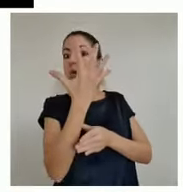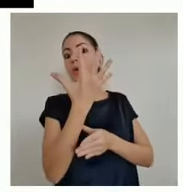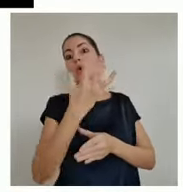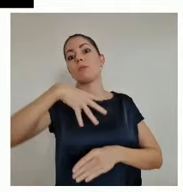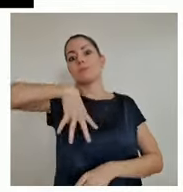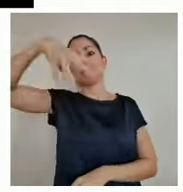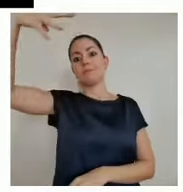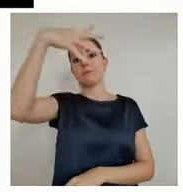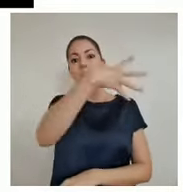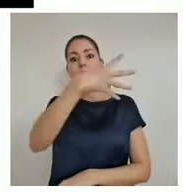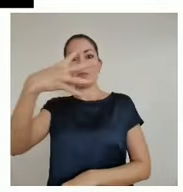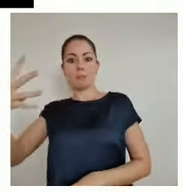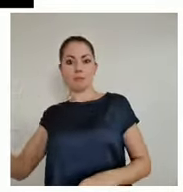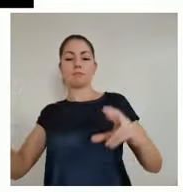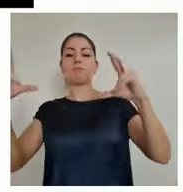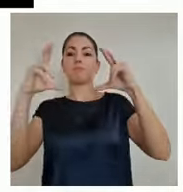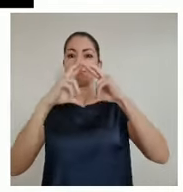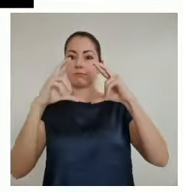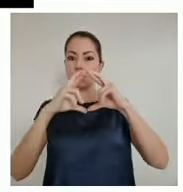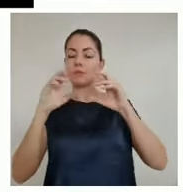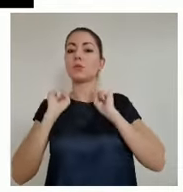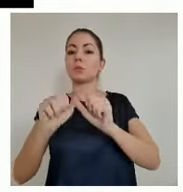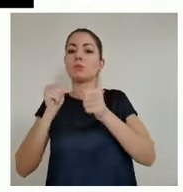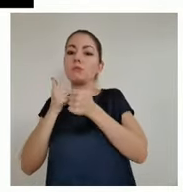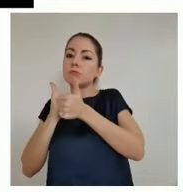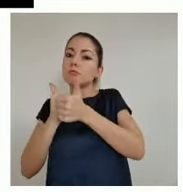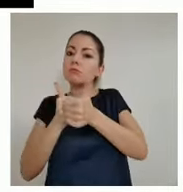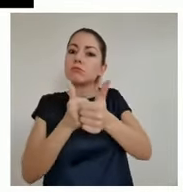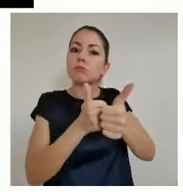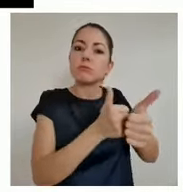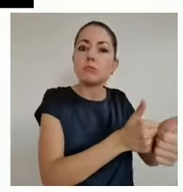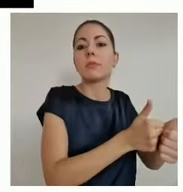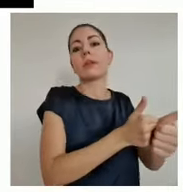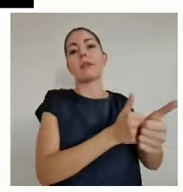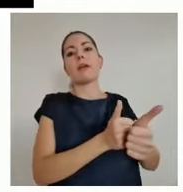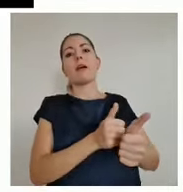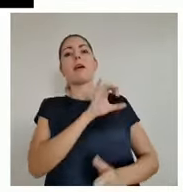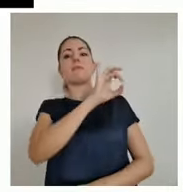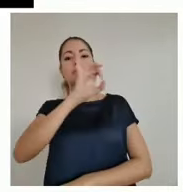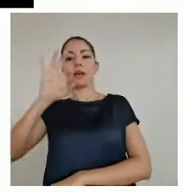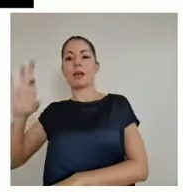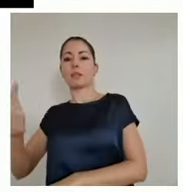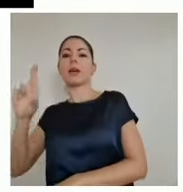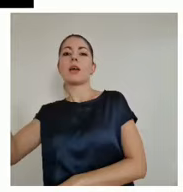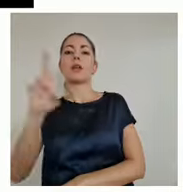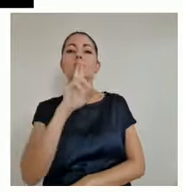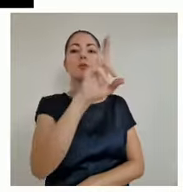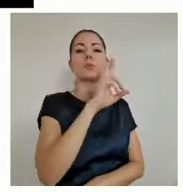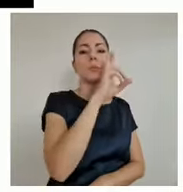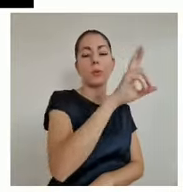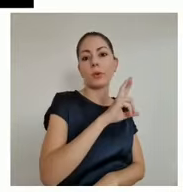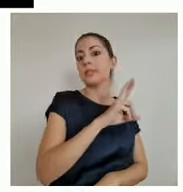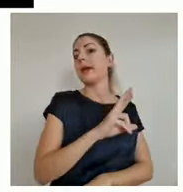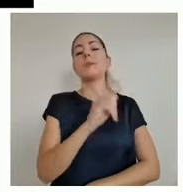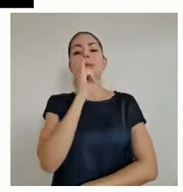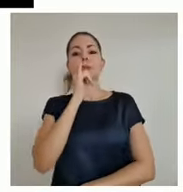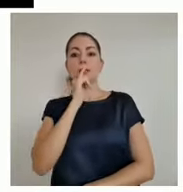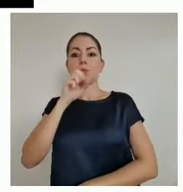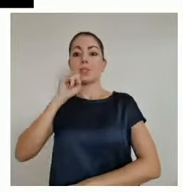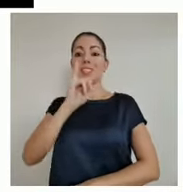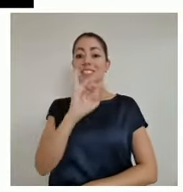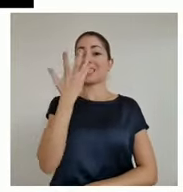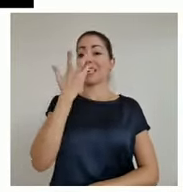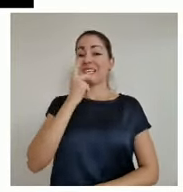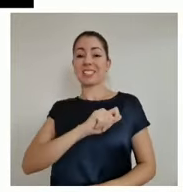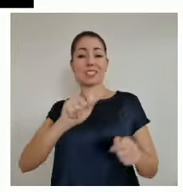das devolutivas conforme os professores vão colocando a devolutiva no Drive. Aí a gente liga para aquela família que, por exemplo, a criança não